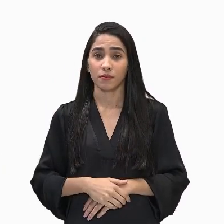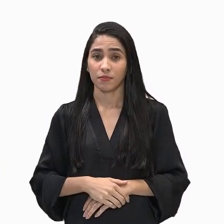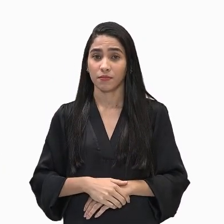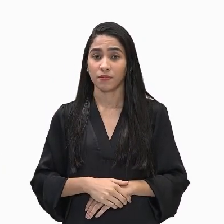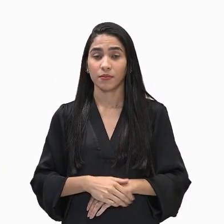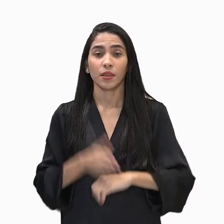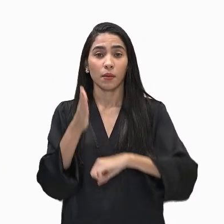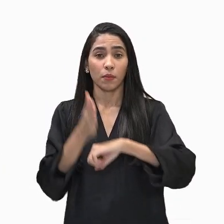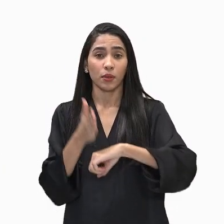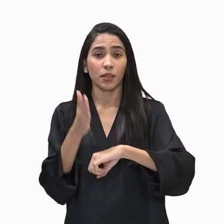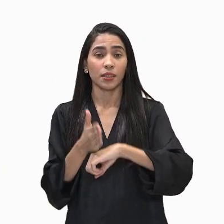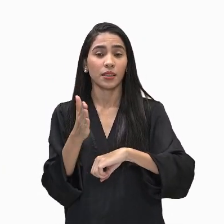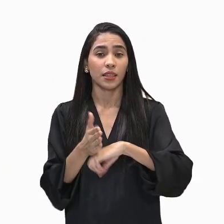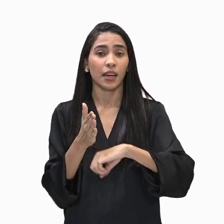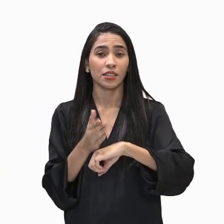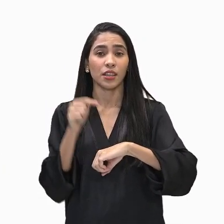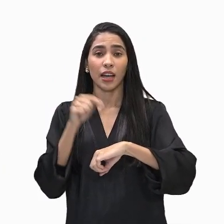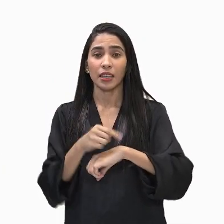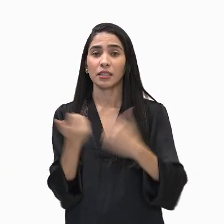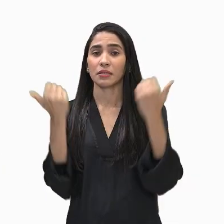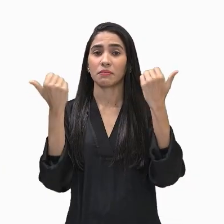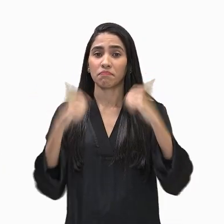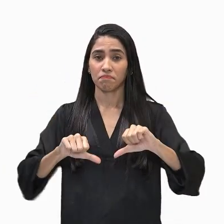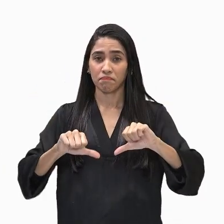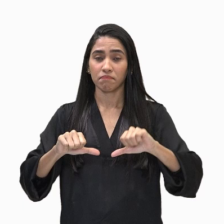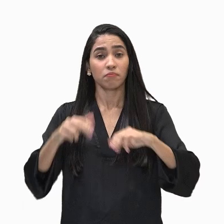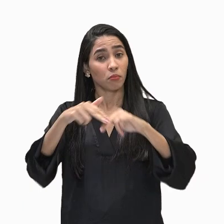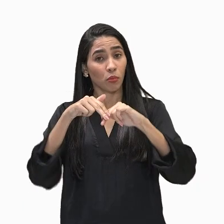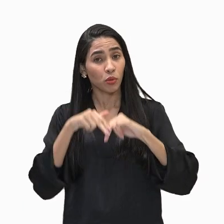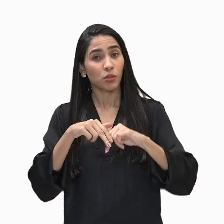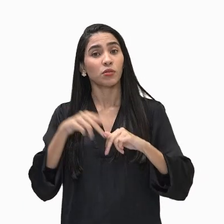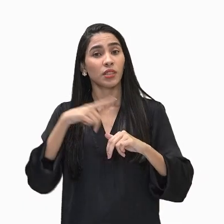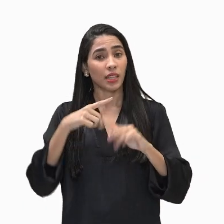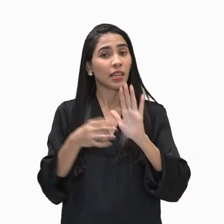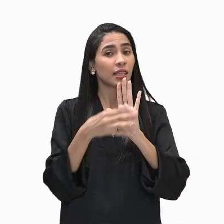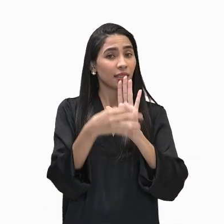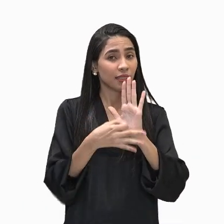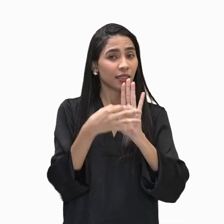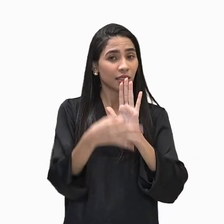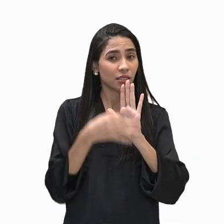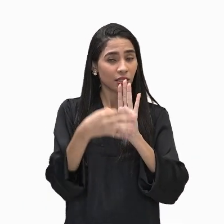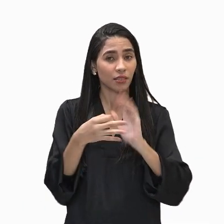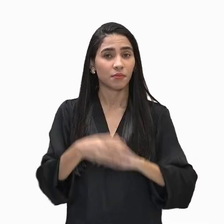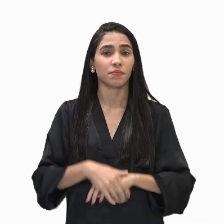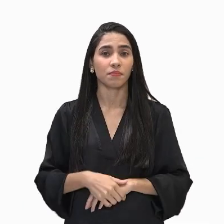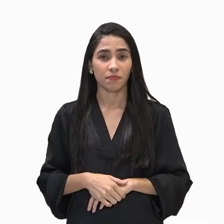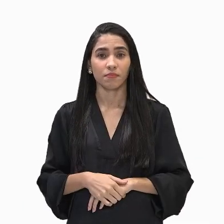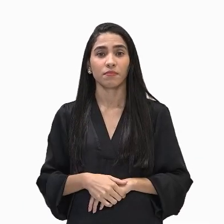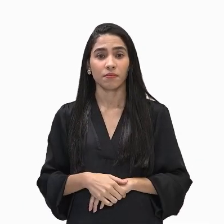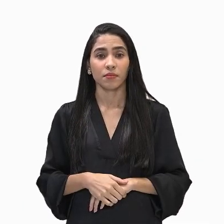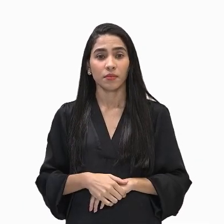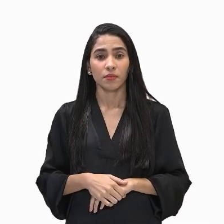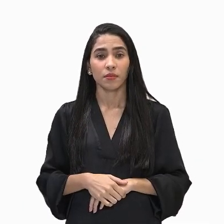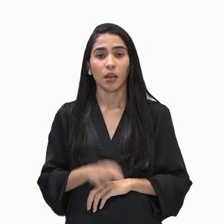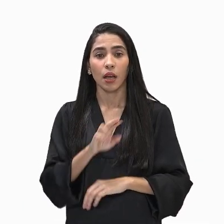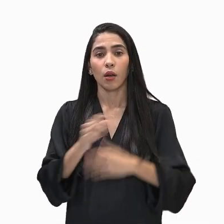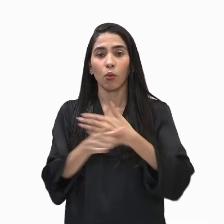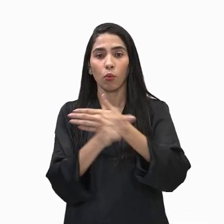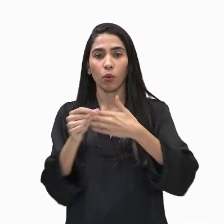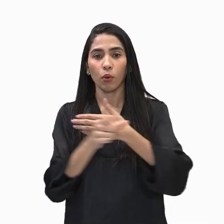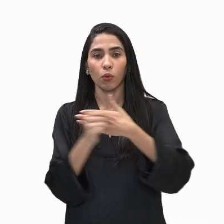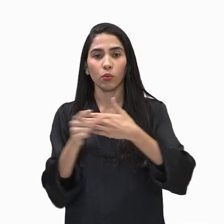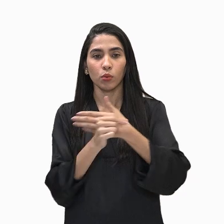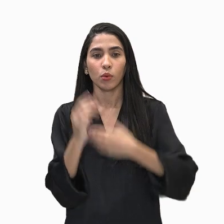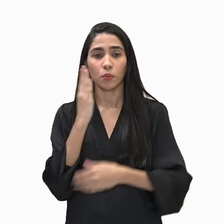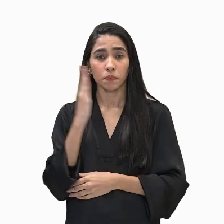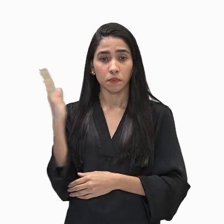modernidade acabou fracassando. Por isso que é feita uma crítica a essa modernidade. Zygmunt Bauman, ele vai